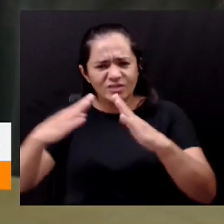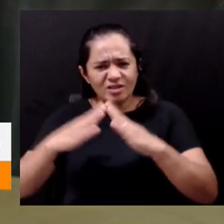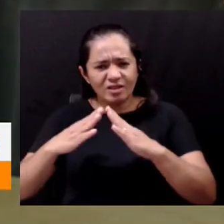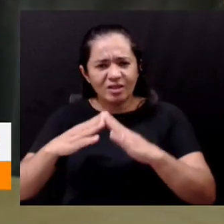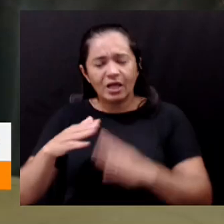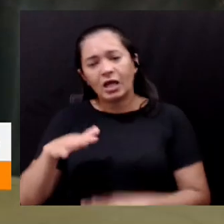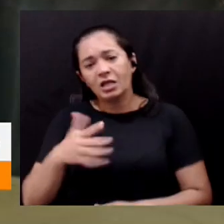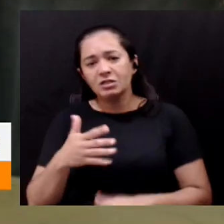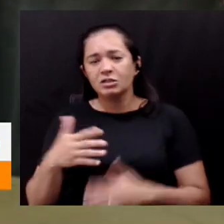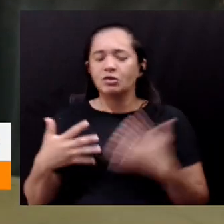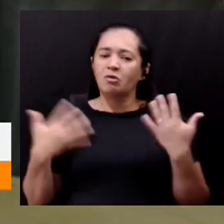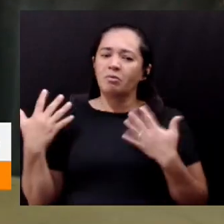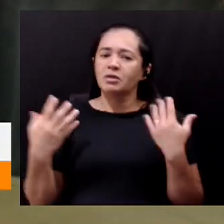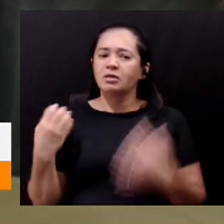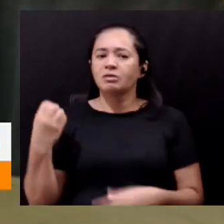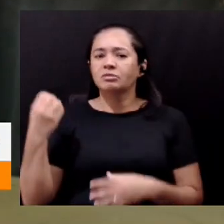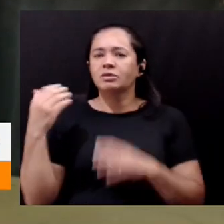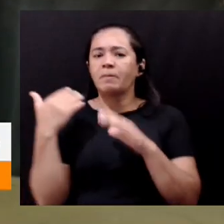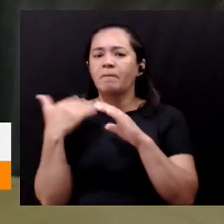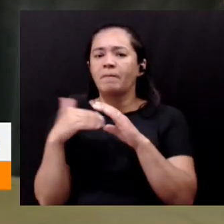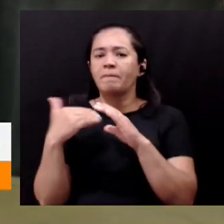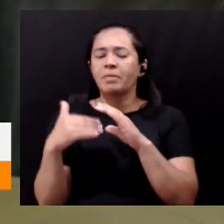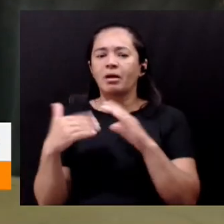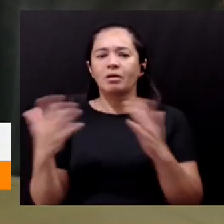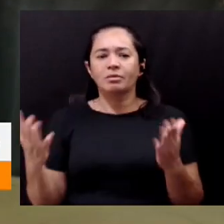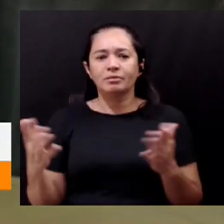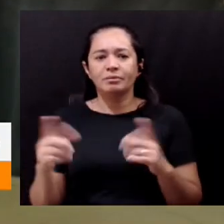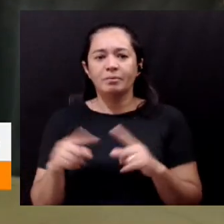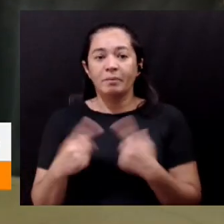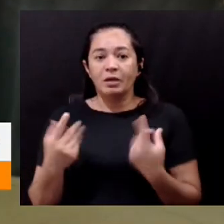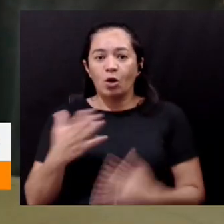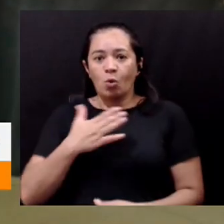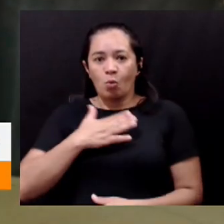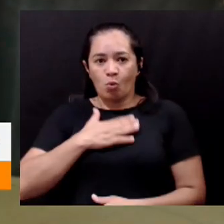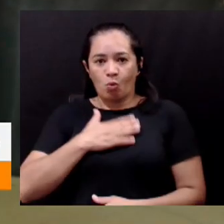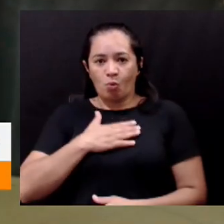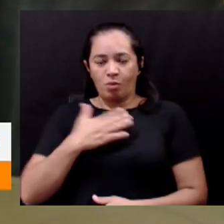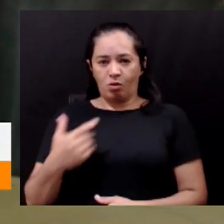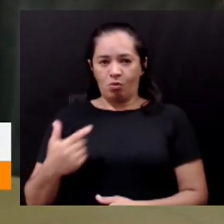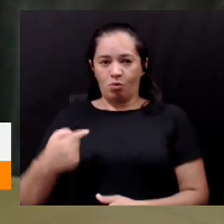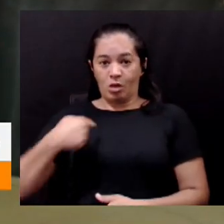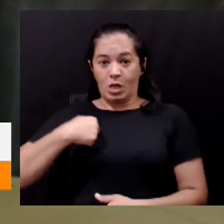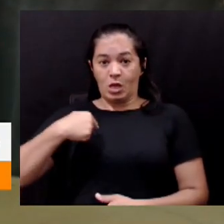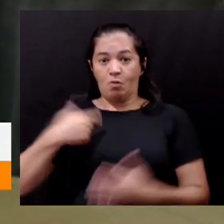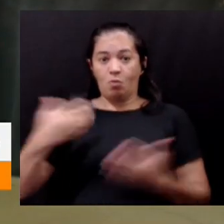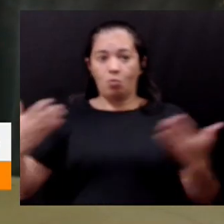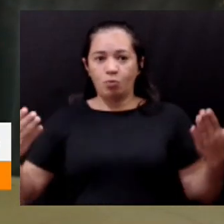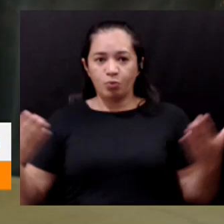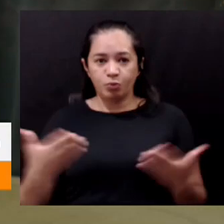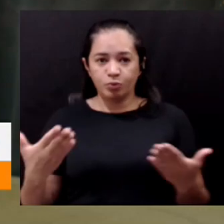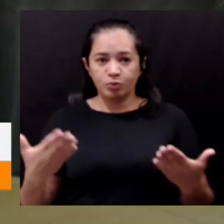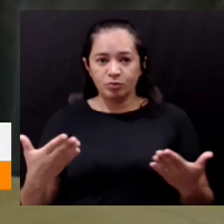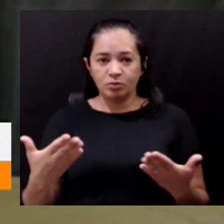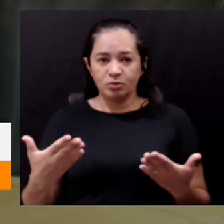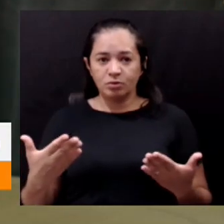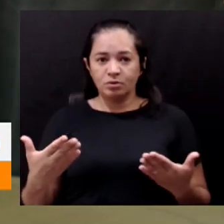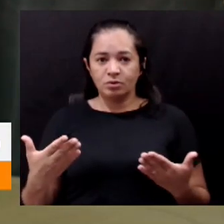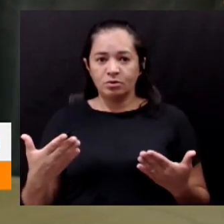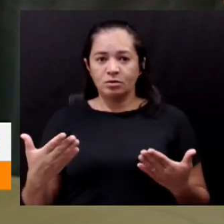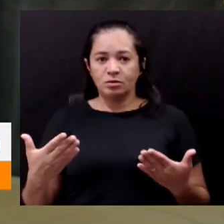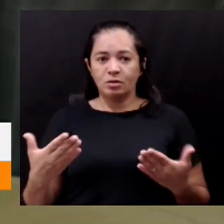viajar, eu vou lá, posto, mas assim, o meu eu aqui, o agora, ele não está postando para